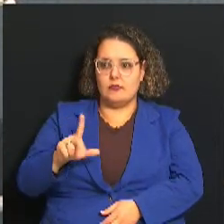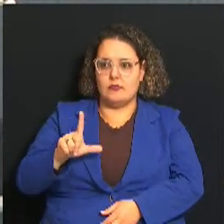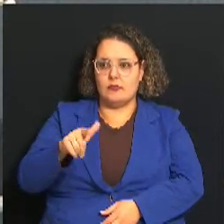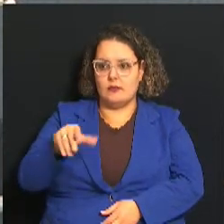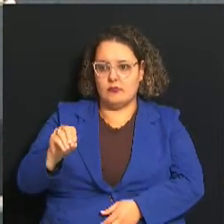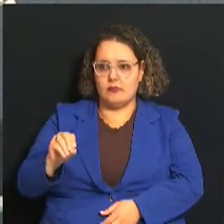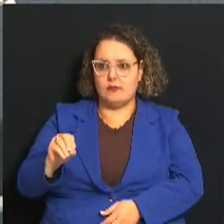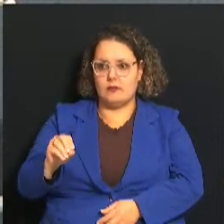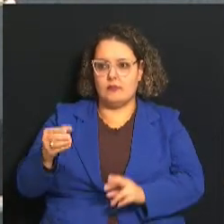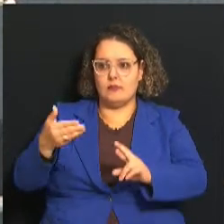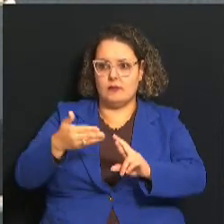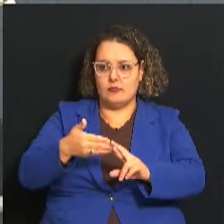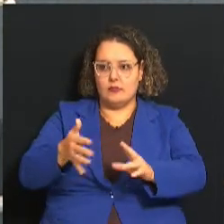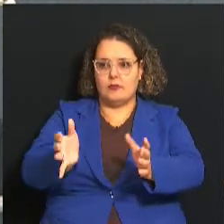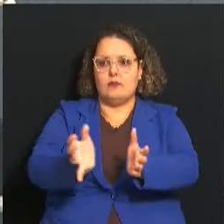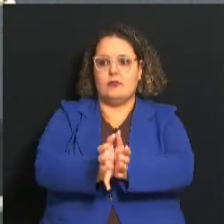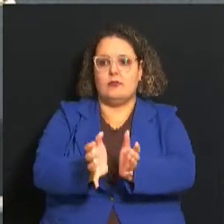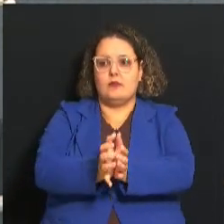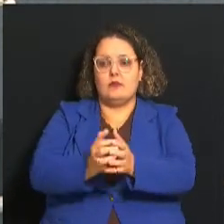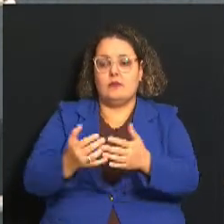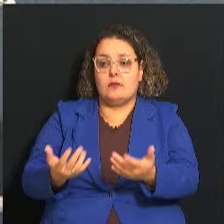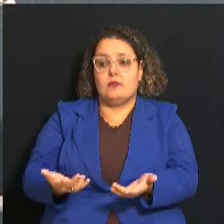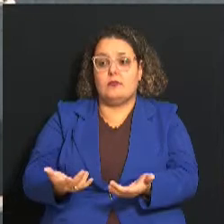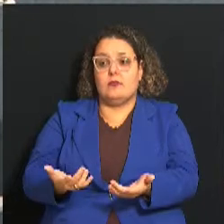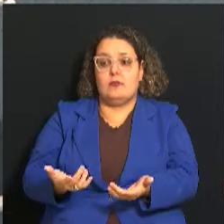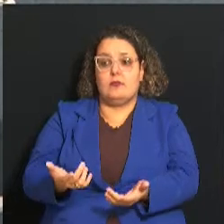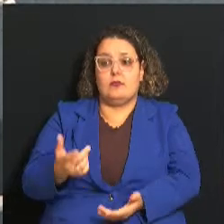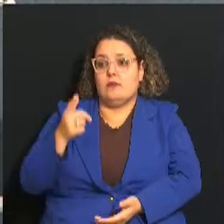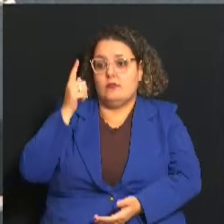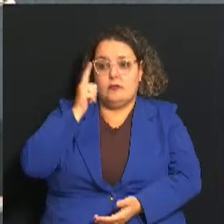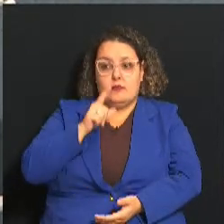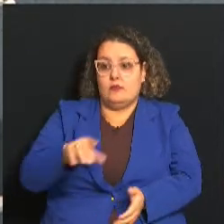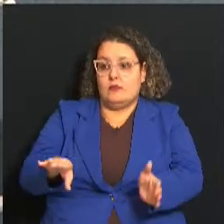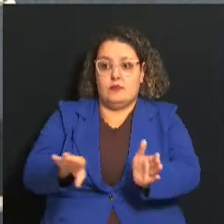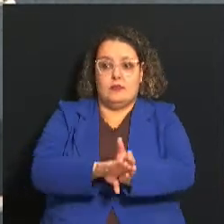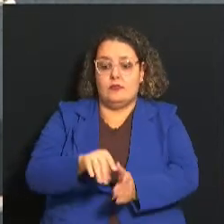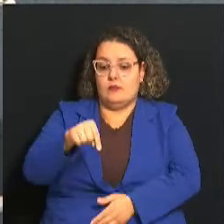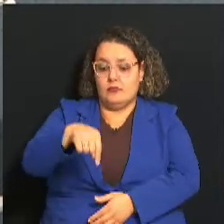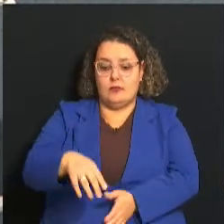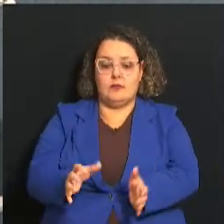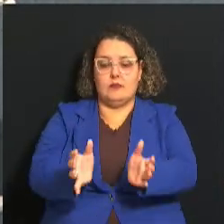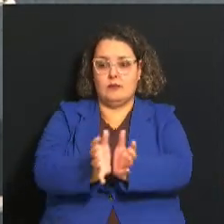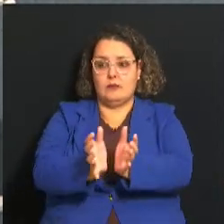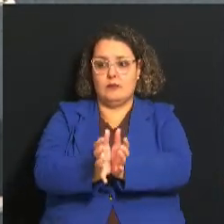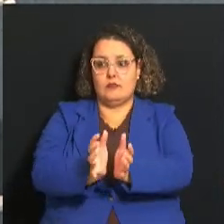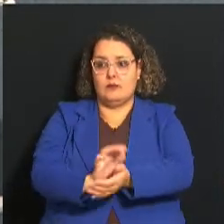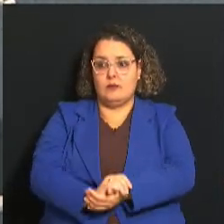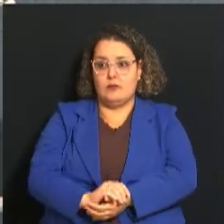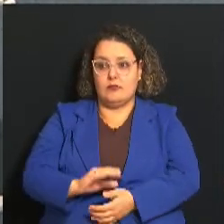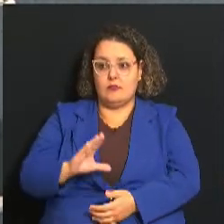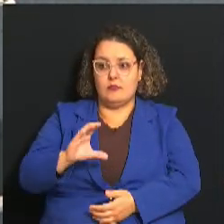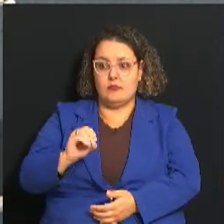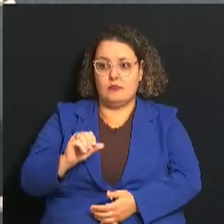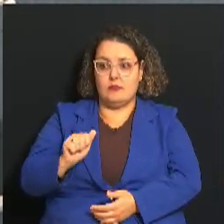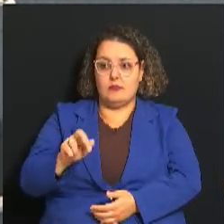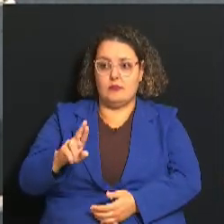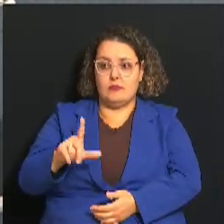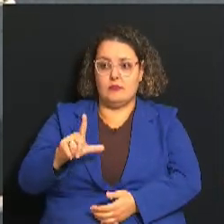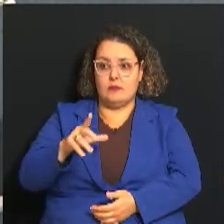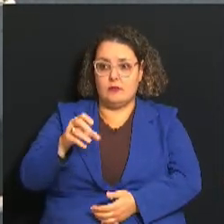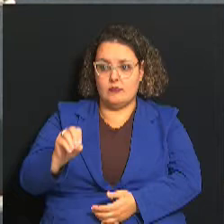representante na comissão, mas a gente não conseguiu chegar na comissão. O Carlão levava as